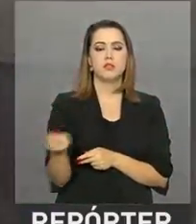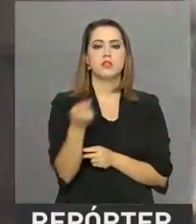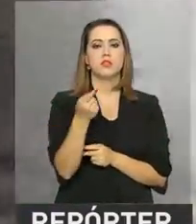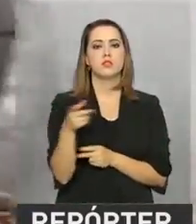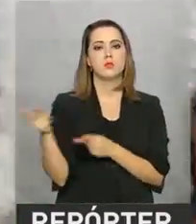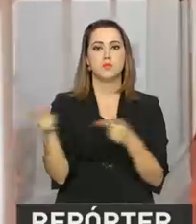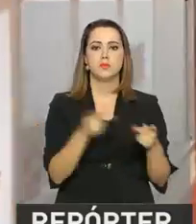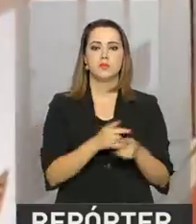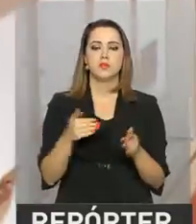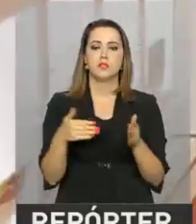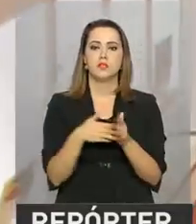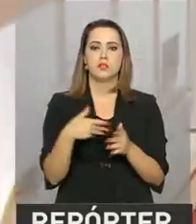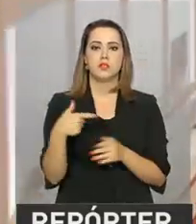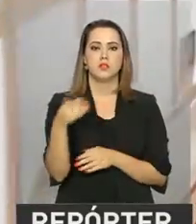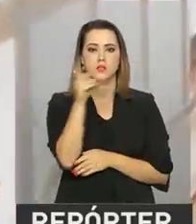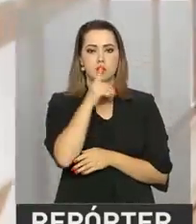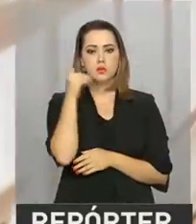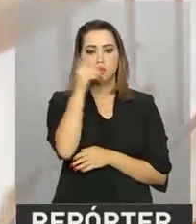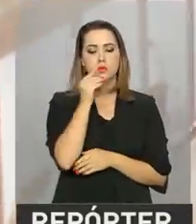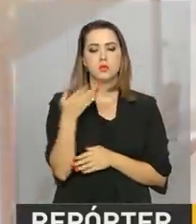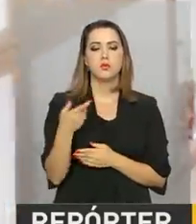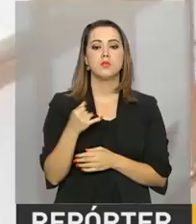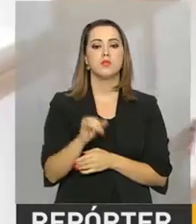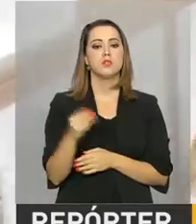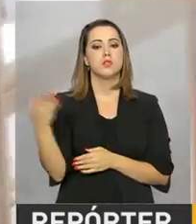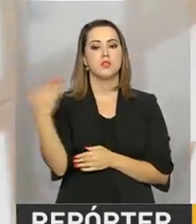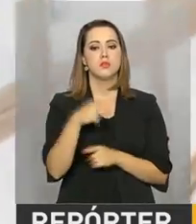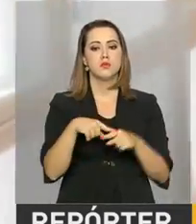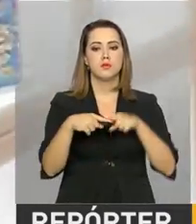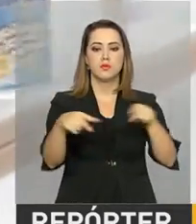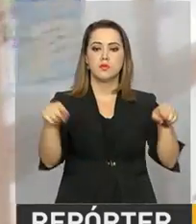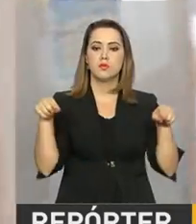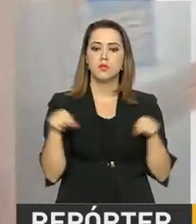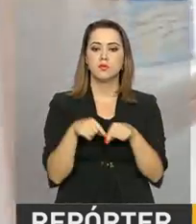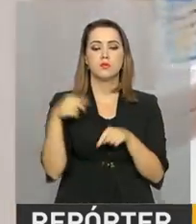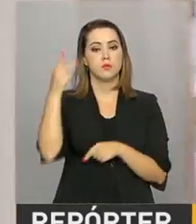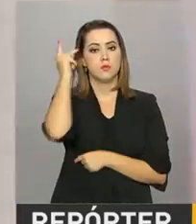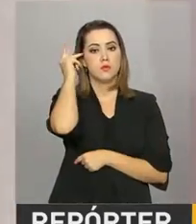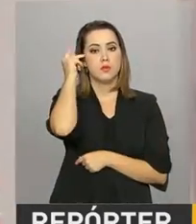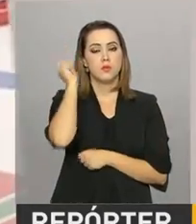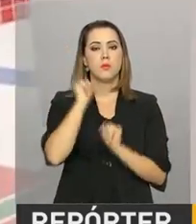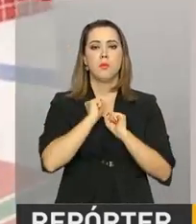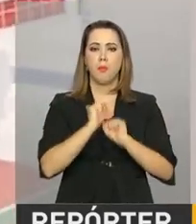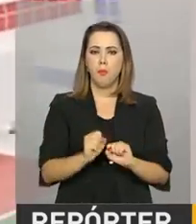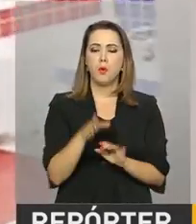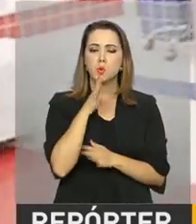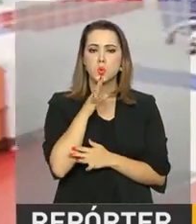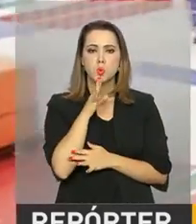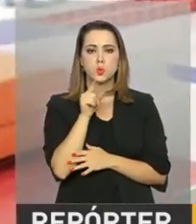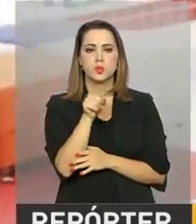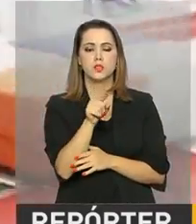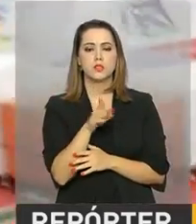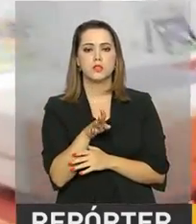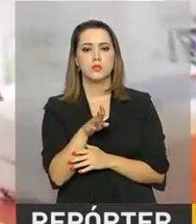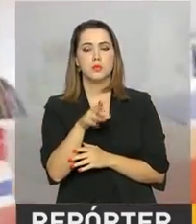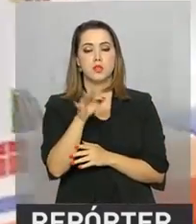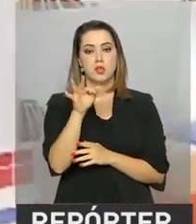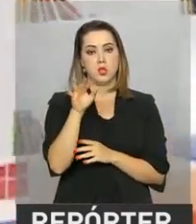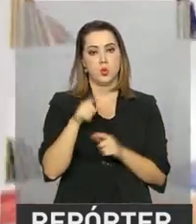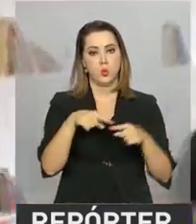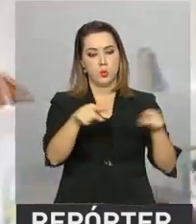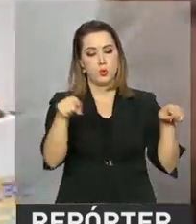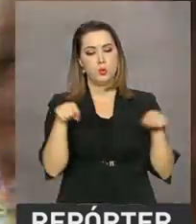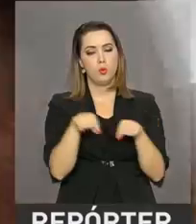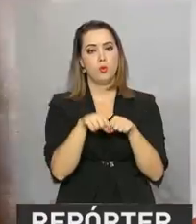próximo domingo. E quem vier até o pavilhão da Bienal do Livro de São Paulo também vai poder conhecer o stand do Fundo Nacional